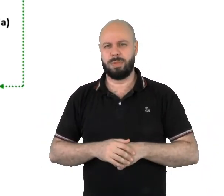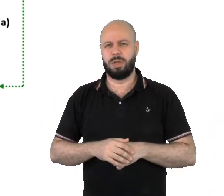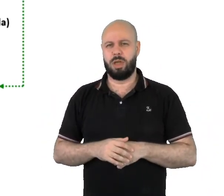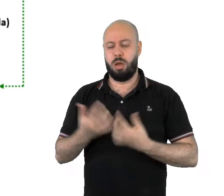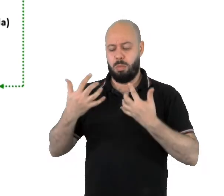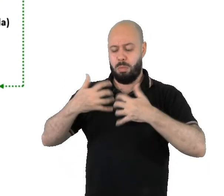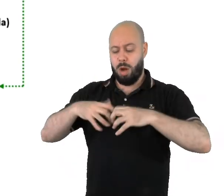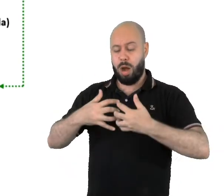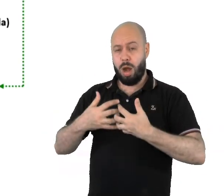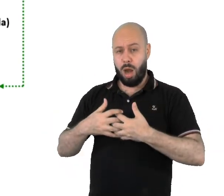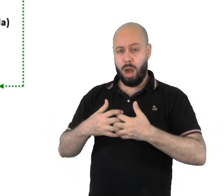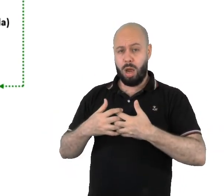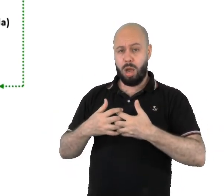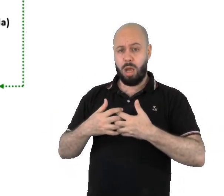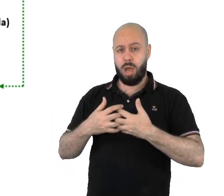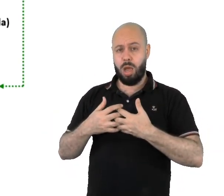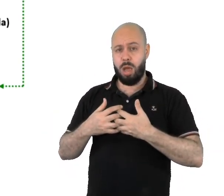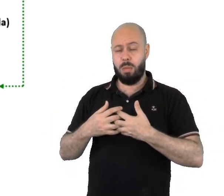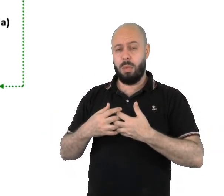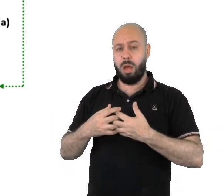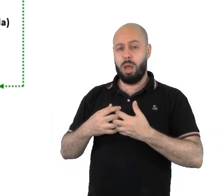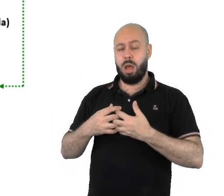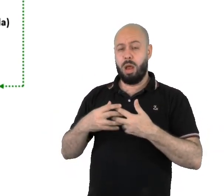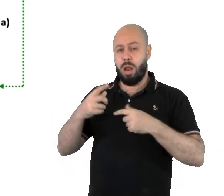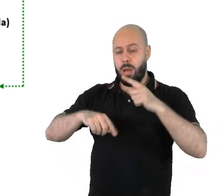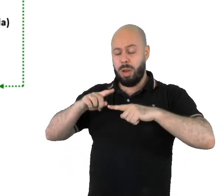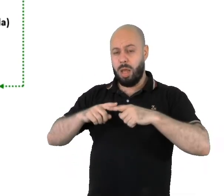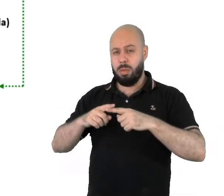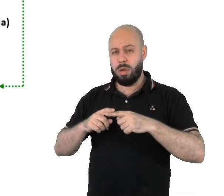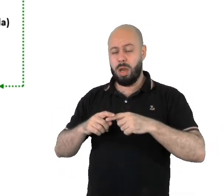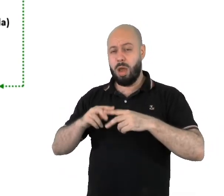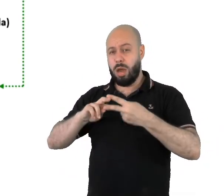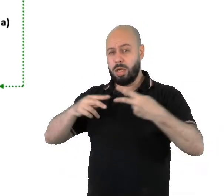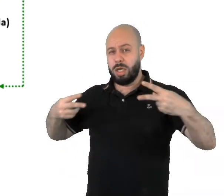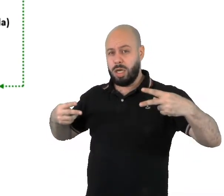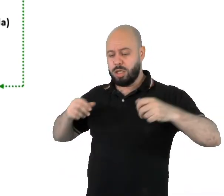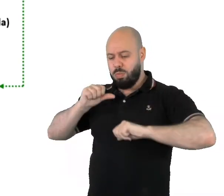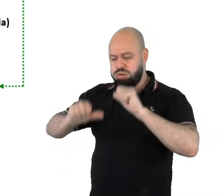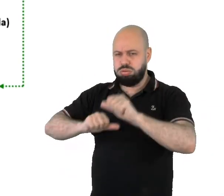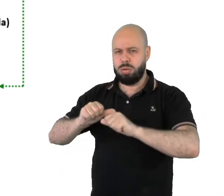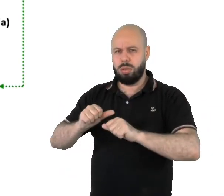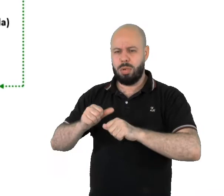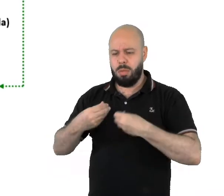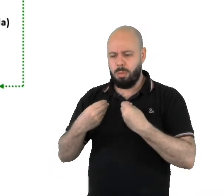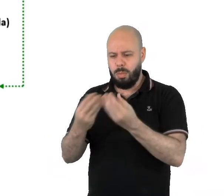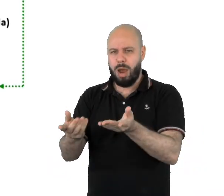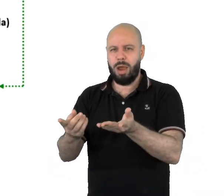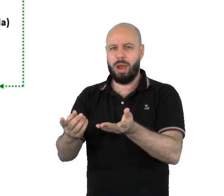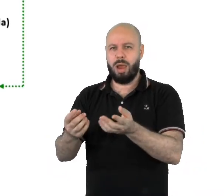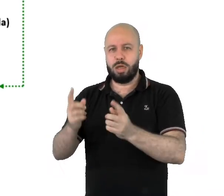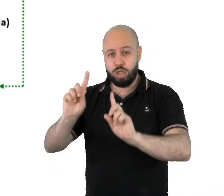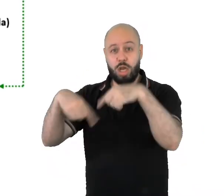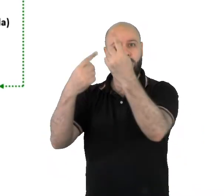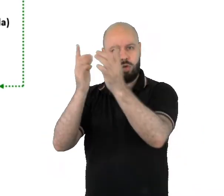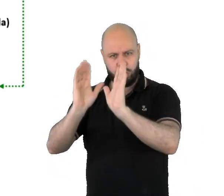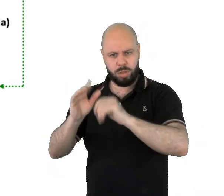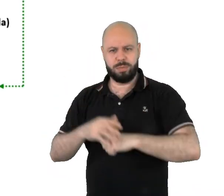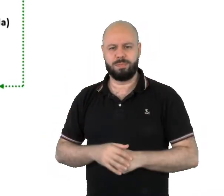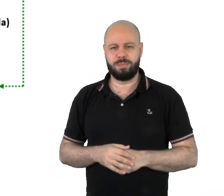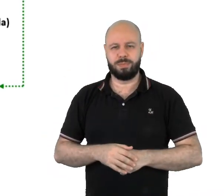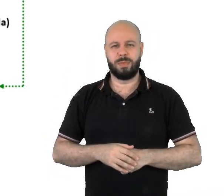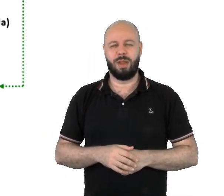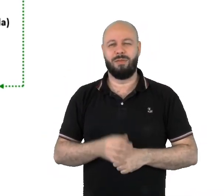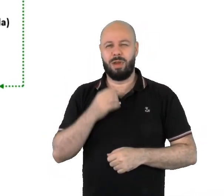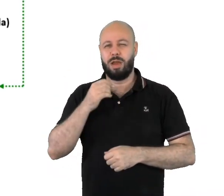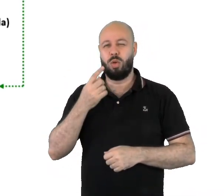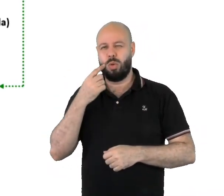maquinários e os insumos, a genética é hiper mega modificada e hiper mega evoluída. Olha lá o esqueminha que eu